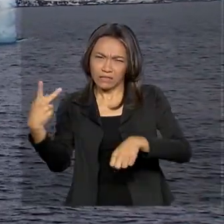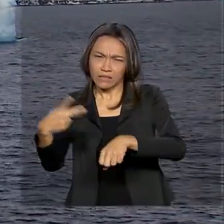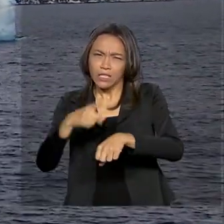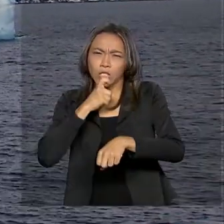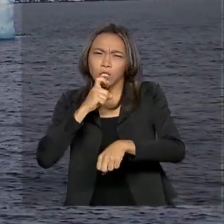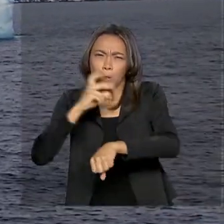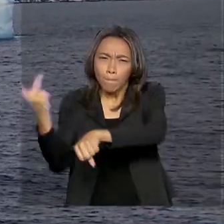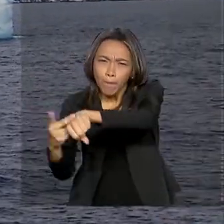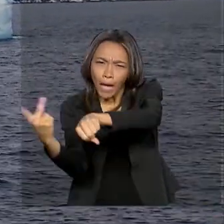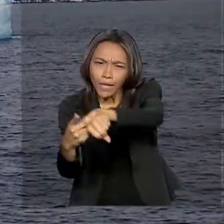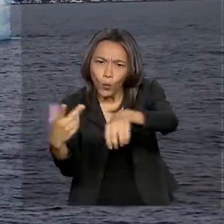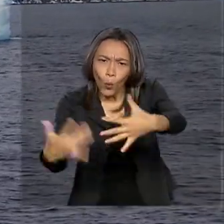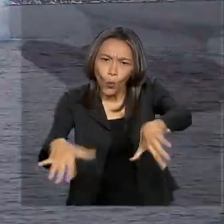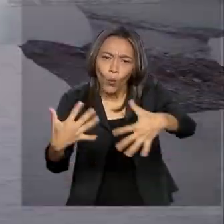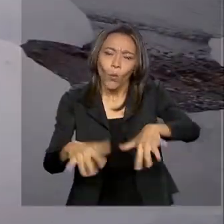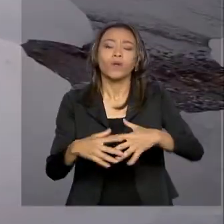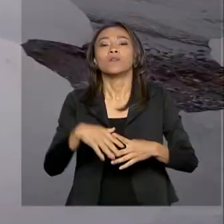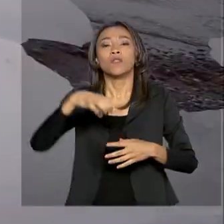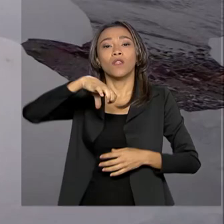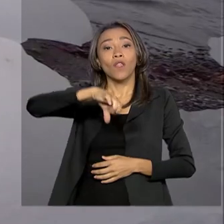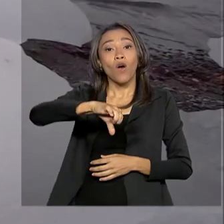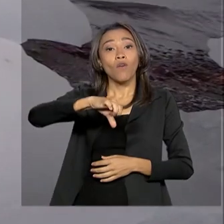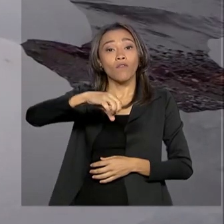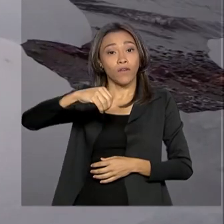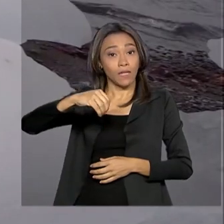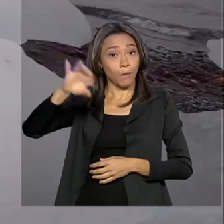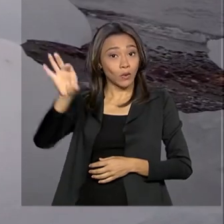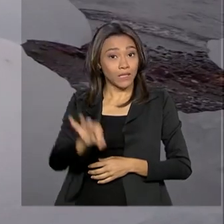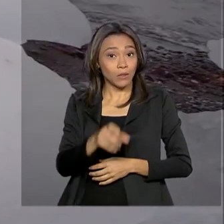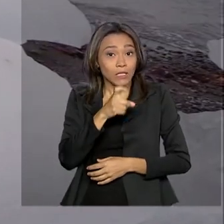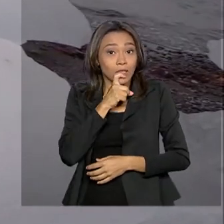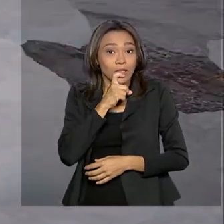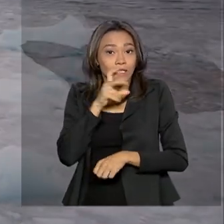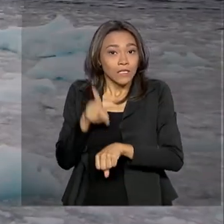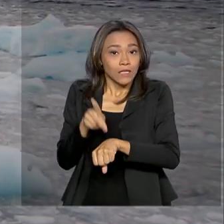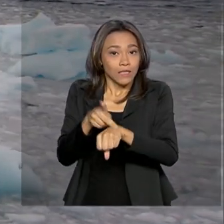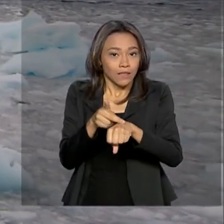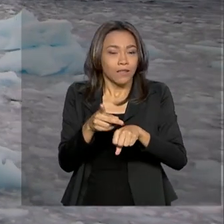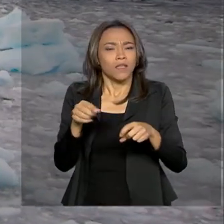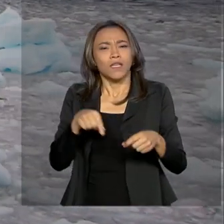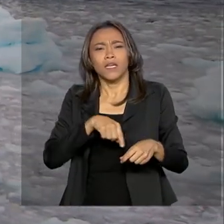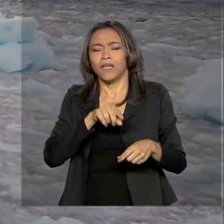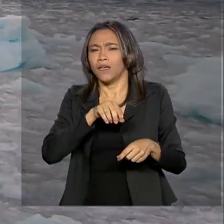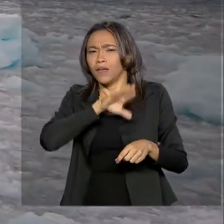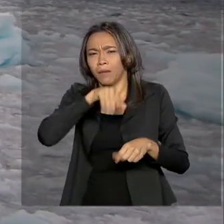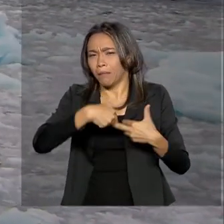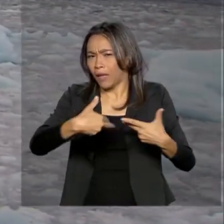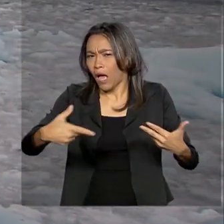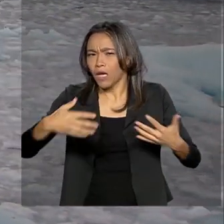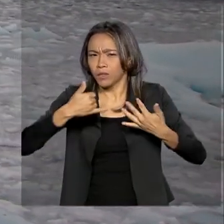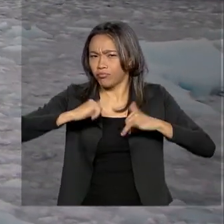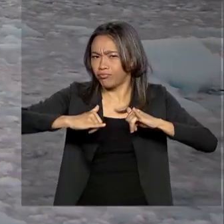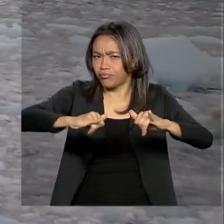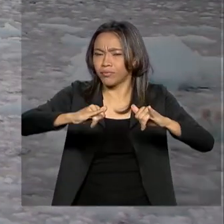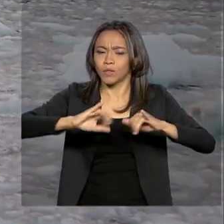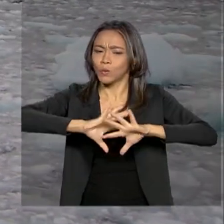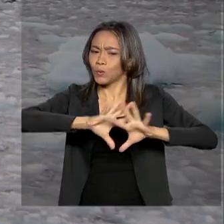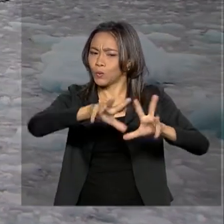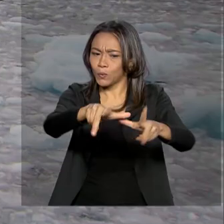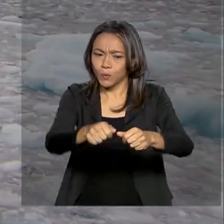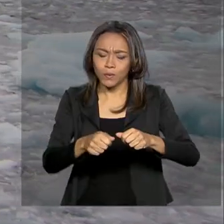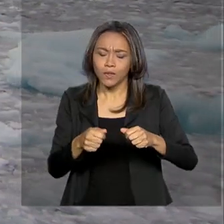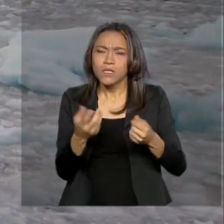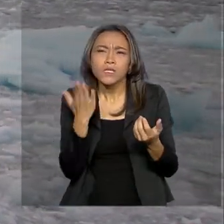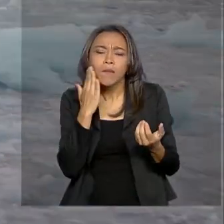Antártica também reúne 90% do gelo da Terra. Em relação aos recursos minerais e energéticos, não existe um